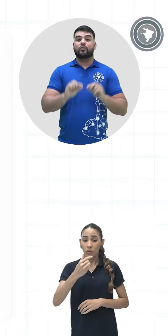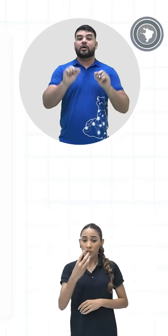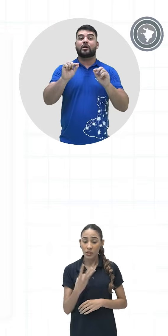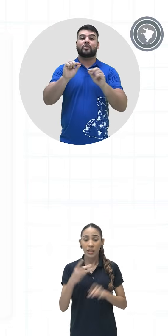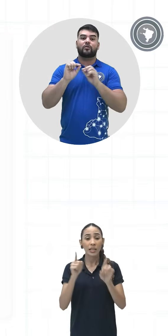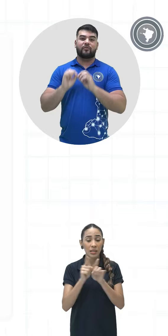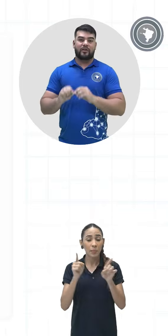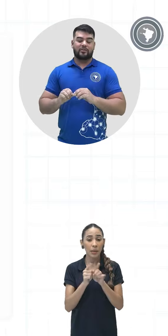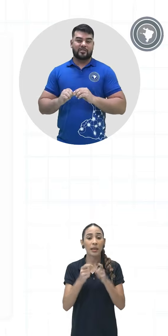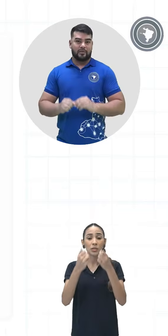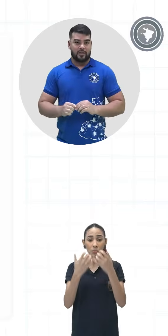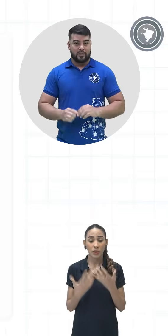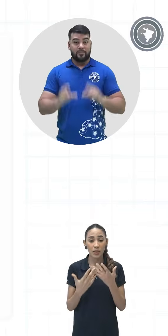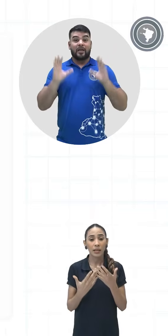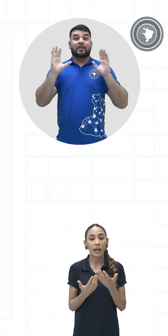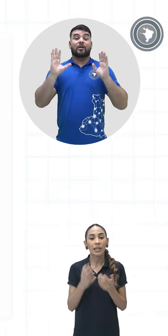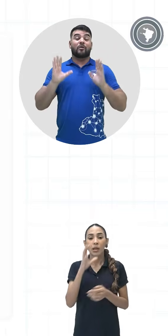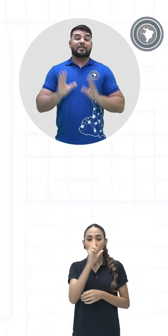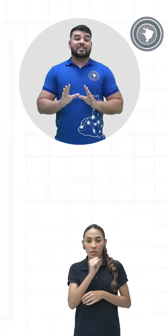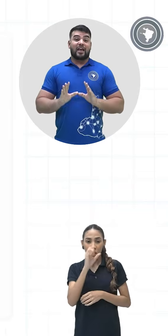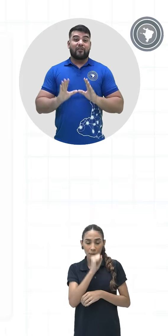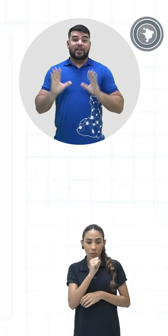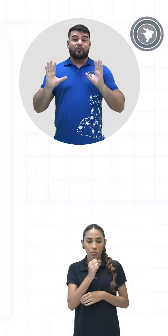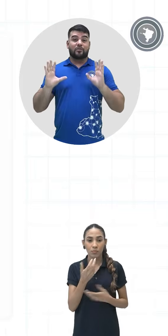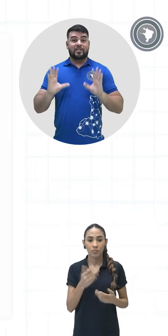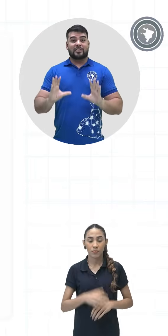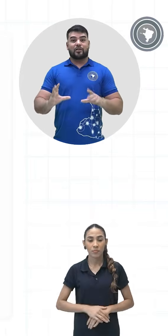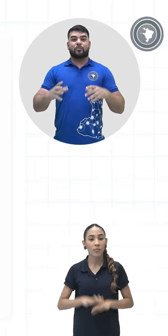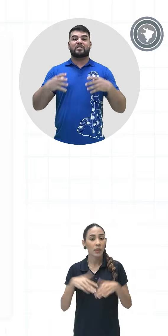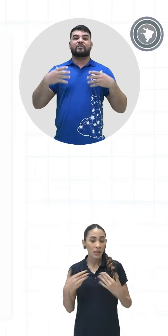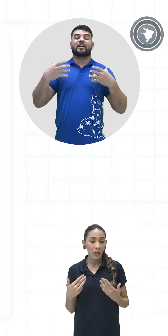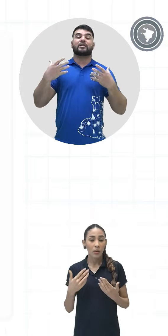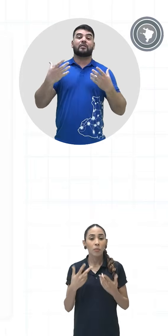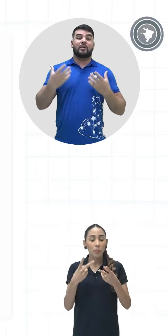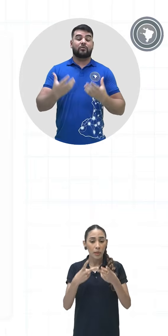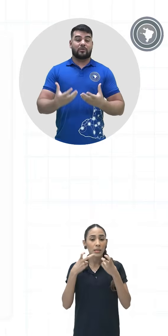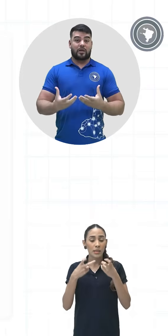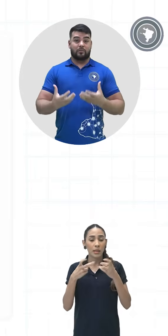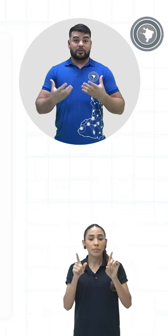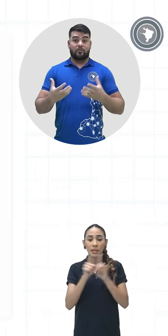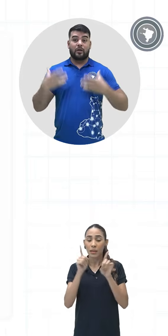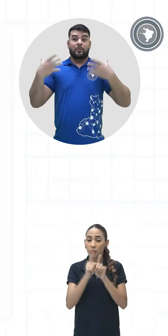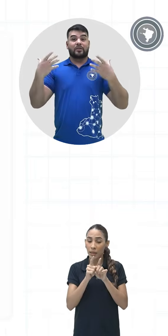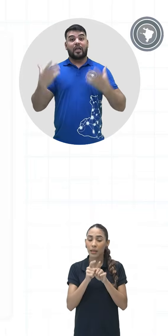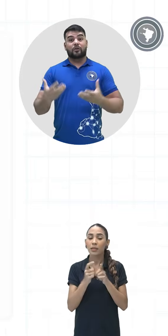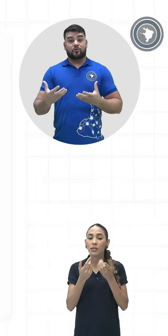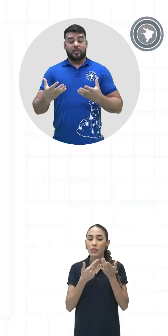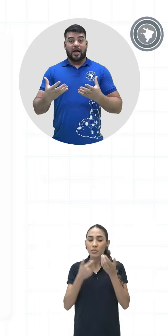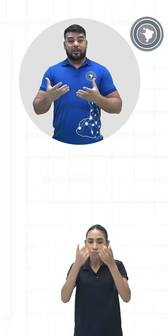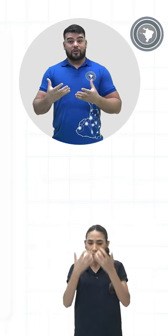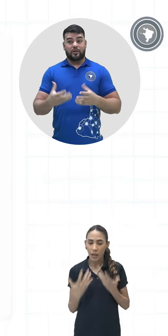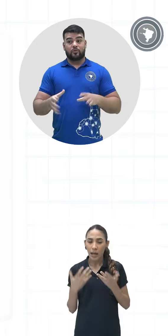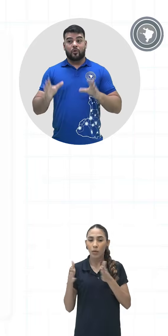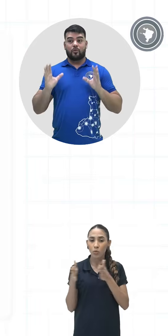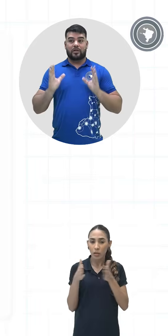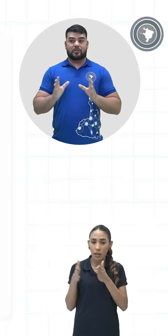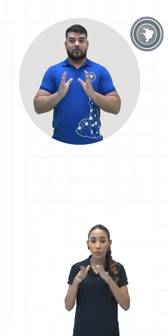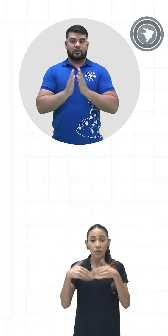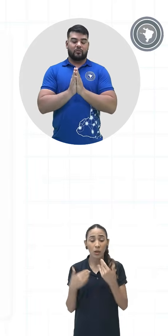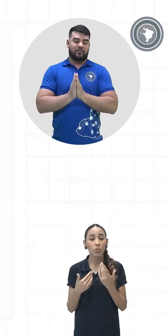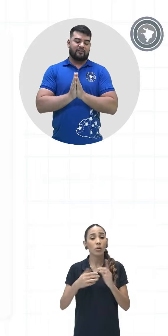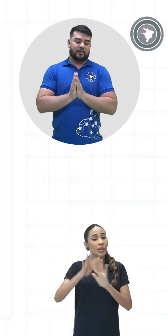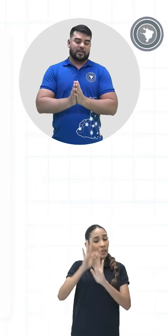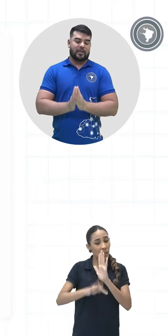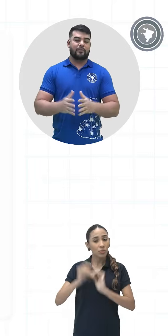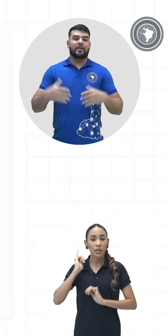especifica durante o fim de semana. Então, observe que a notícia especifica também o tempo. Então, textos narrativos como esse que